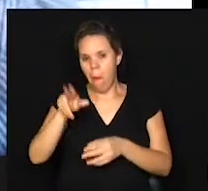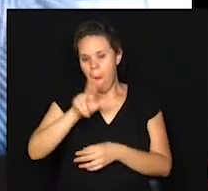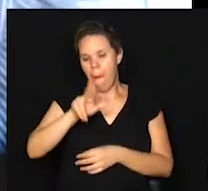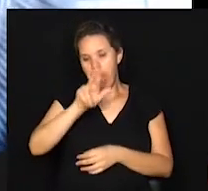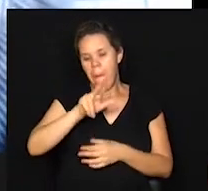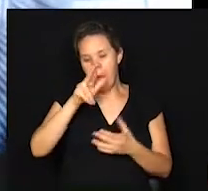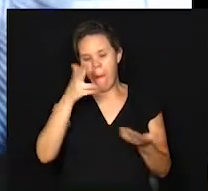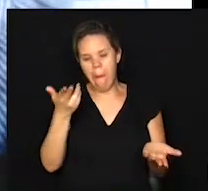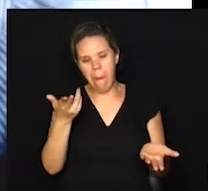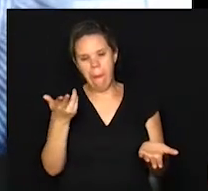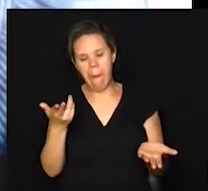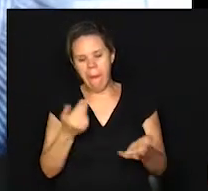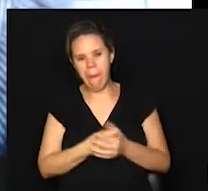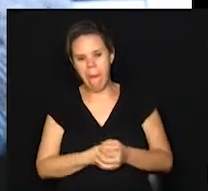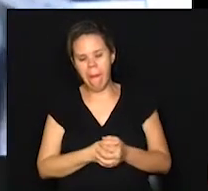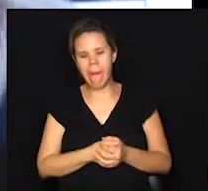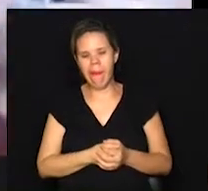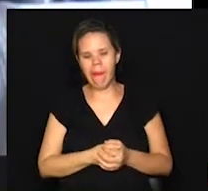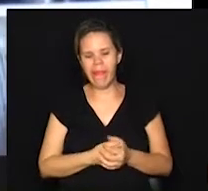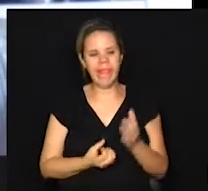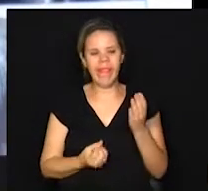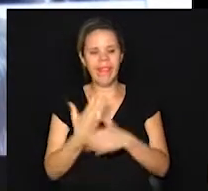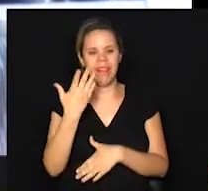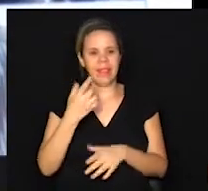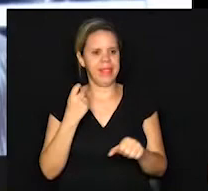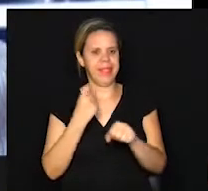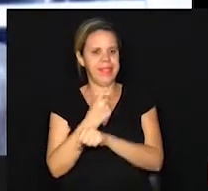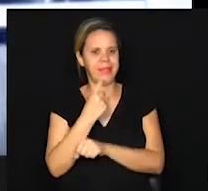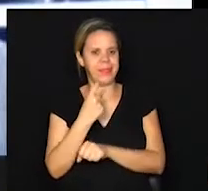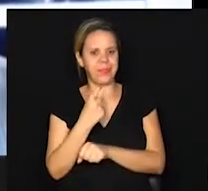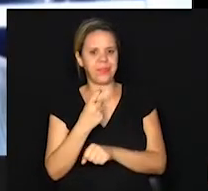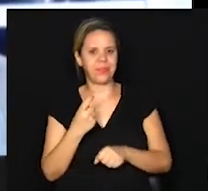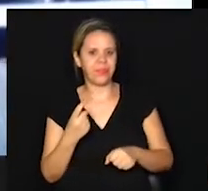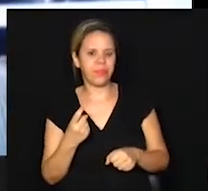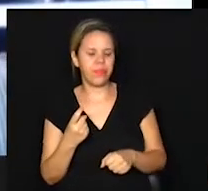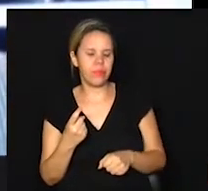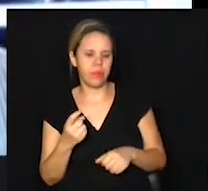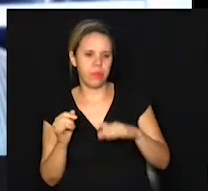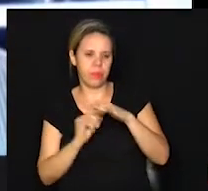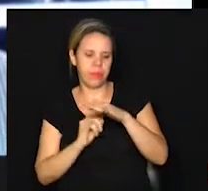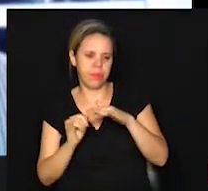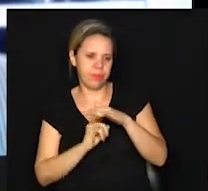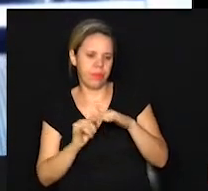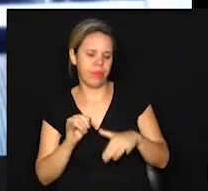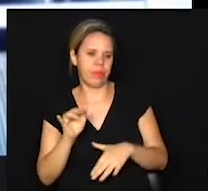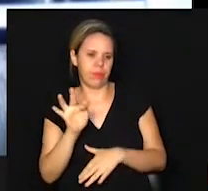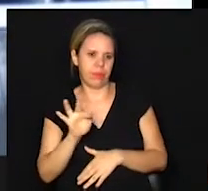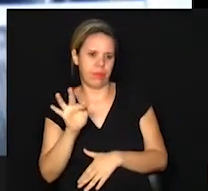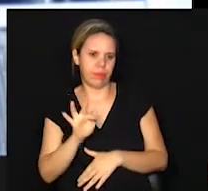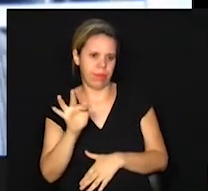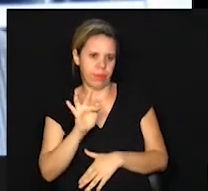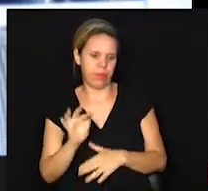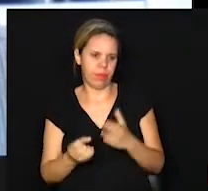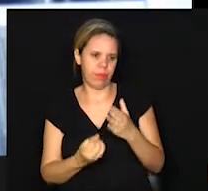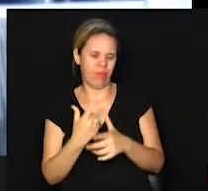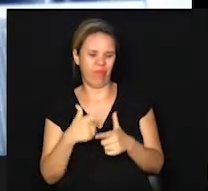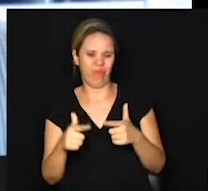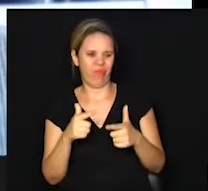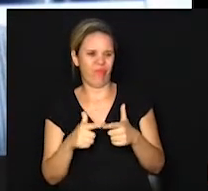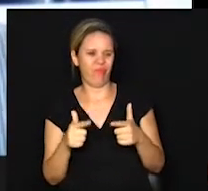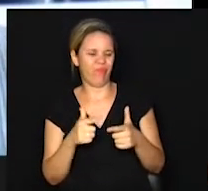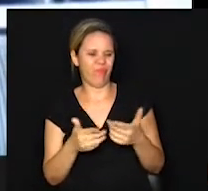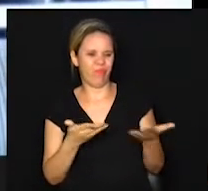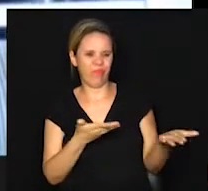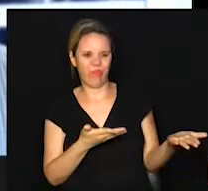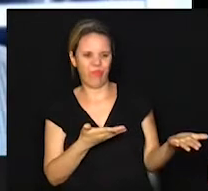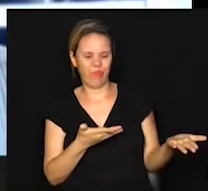né? E de repente descobrir que numa instituição de ensino acontece esse